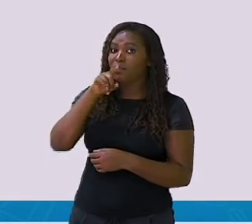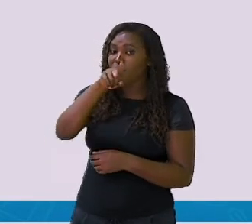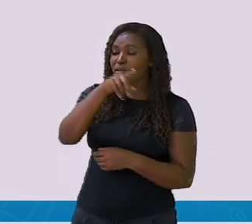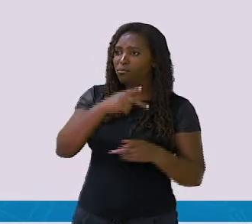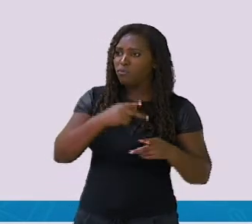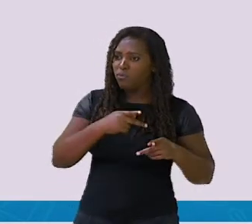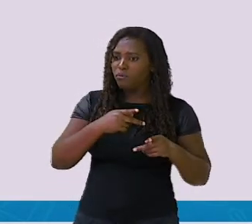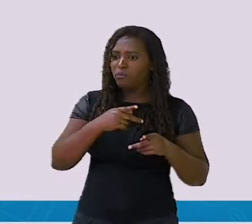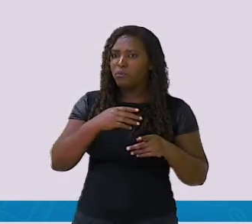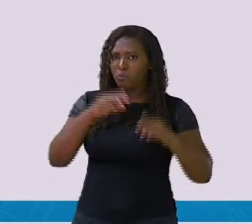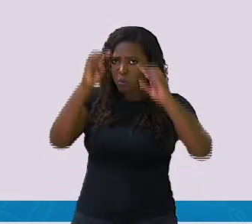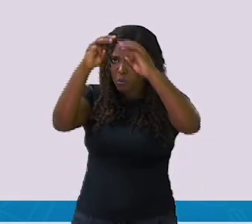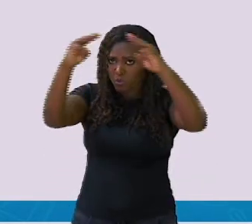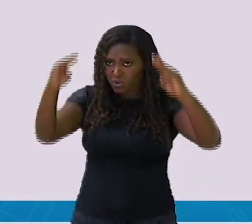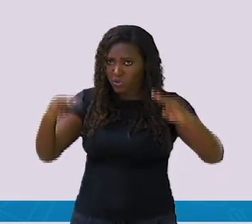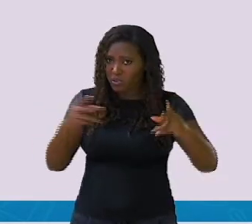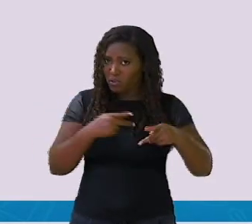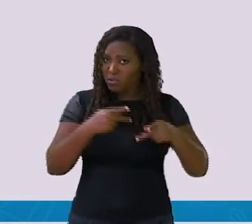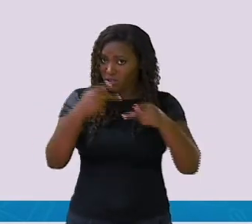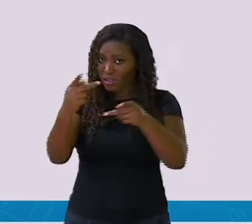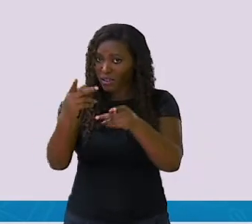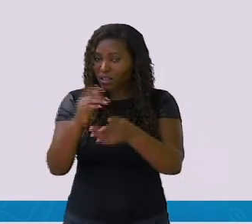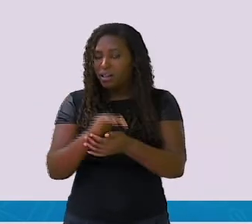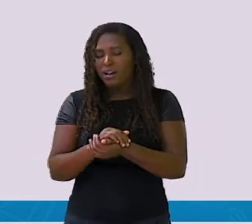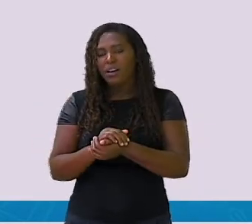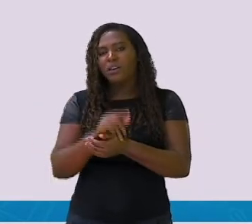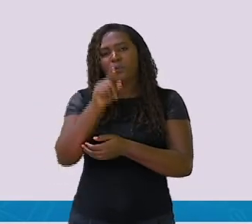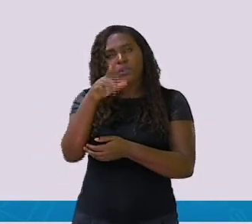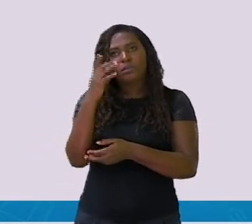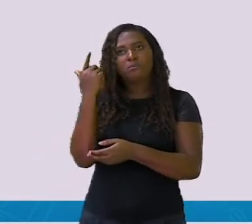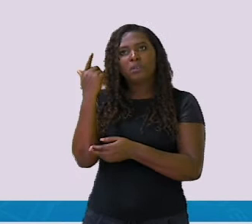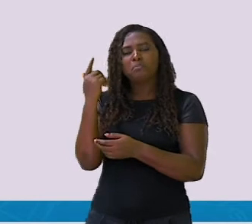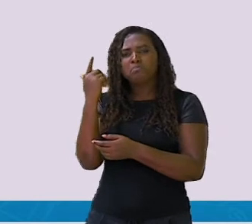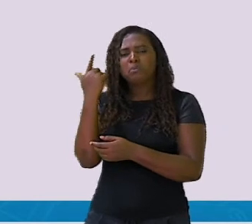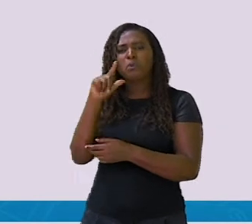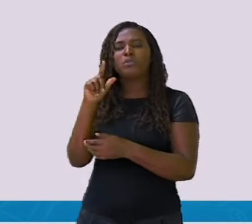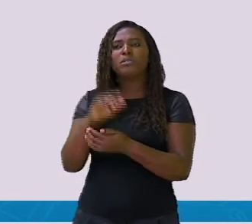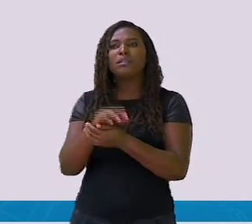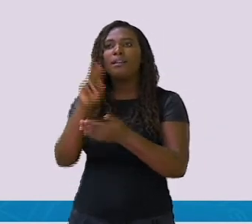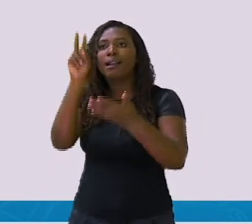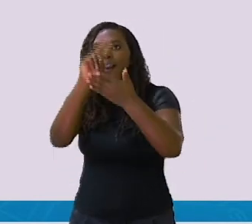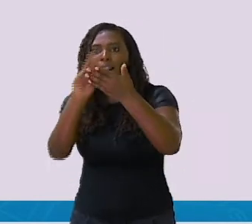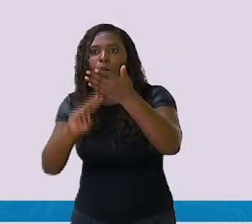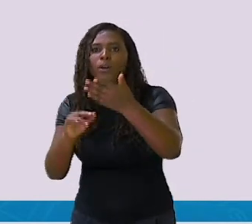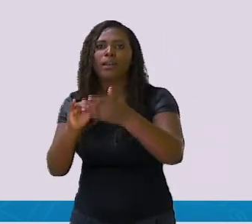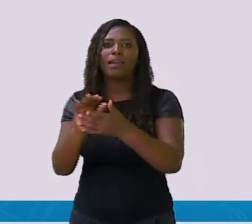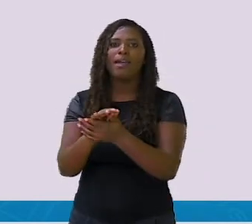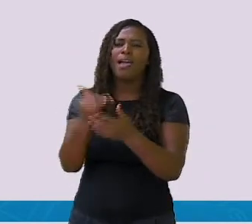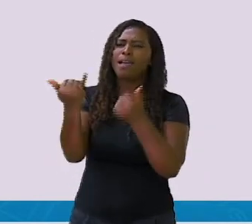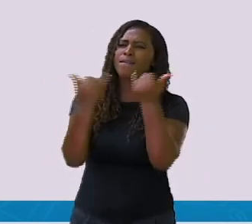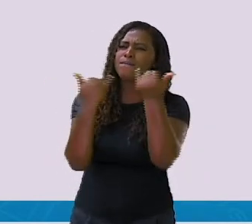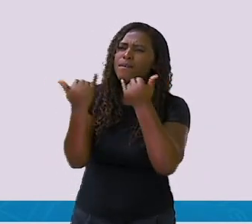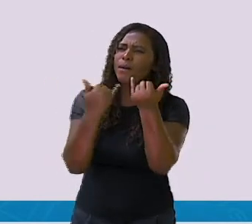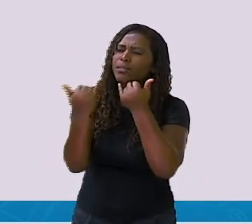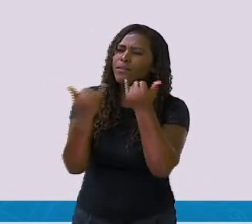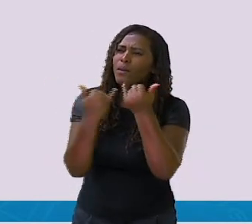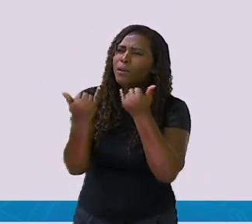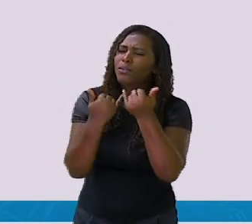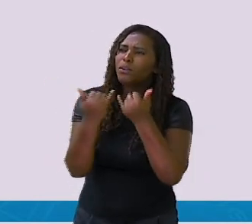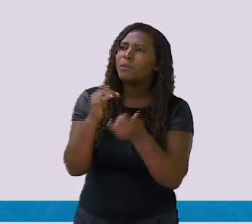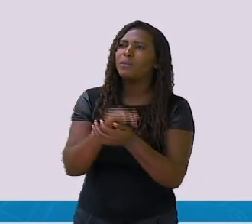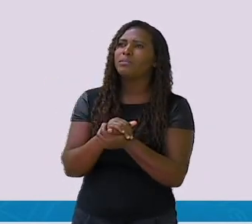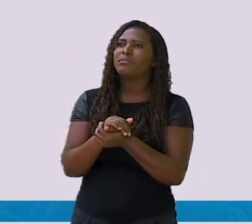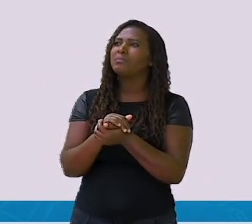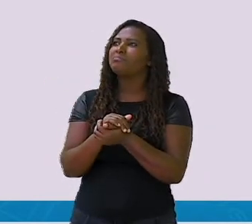consegue ler lá informações sobre aquilo que está exposto, como que foi criado,